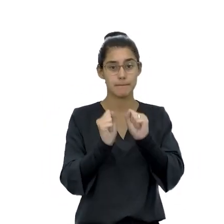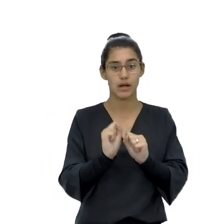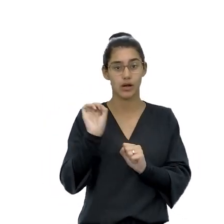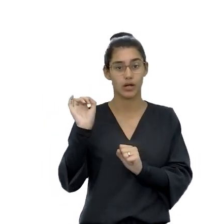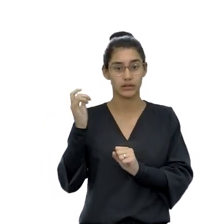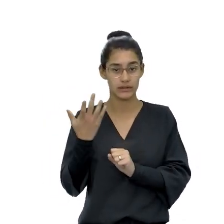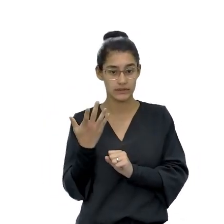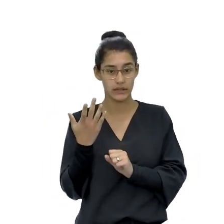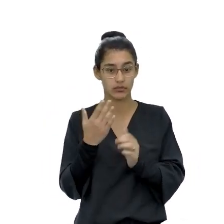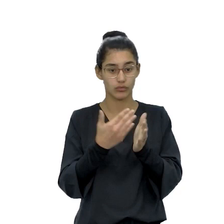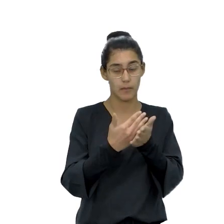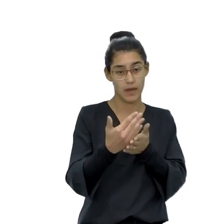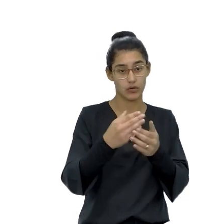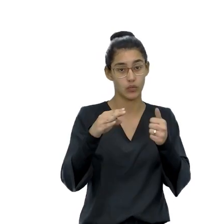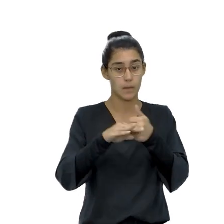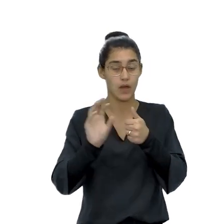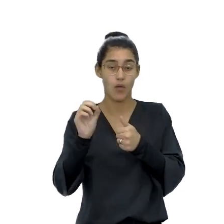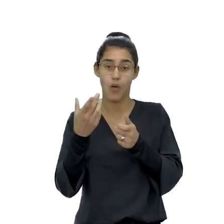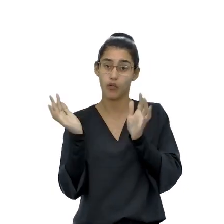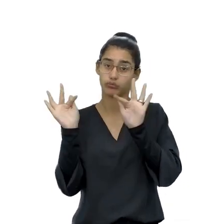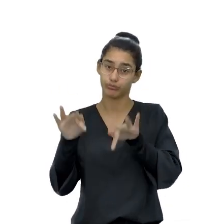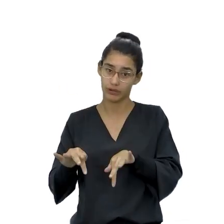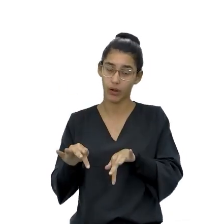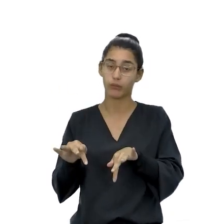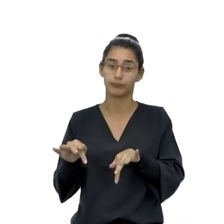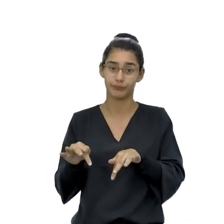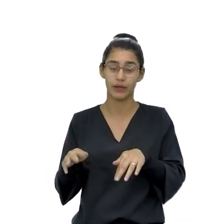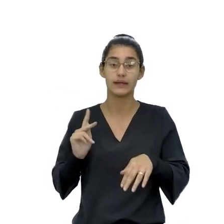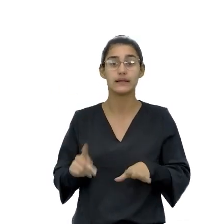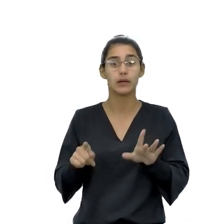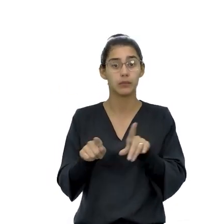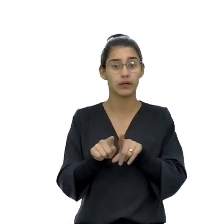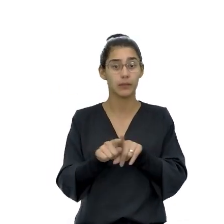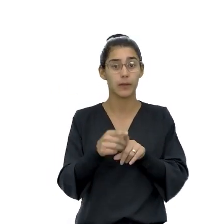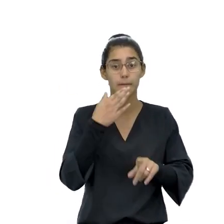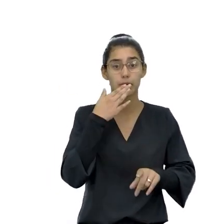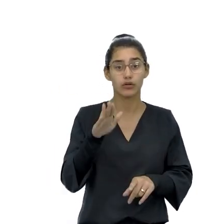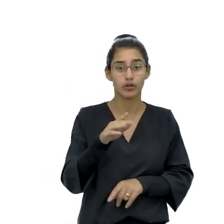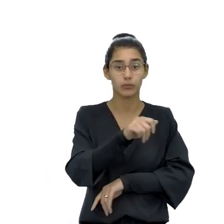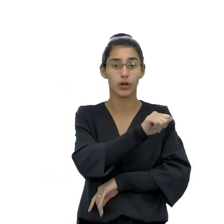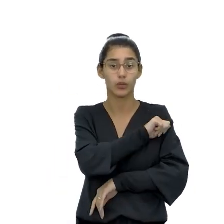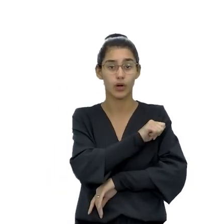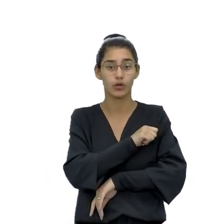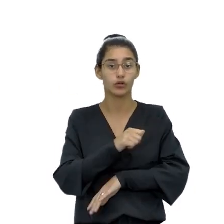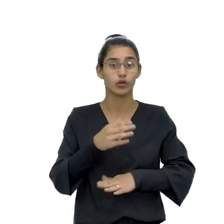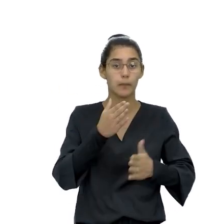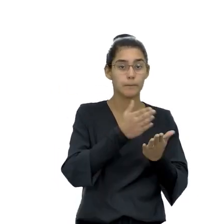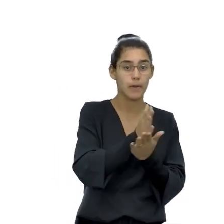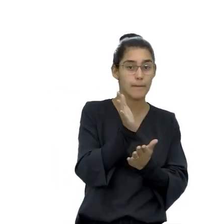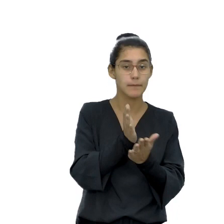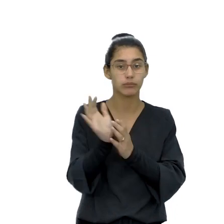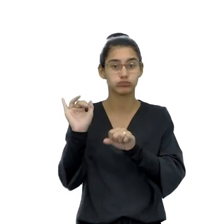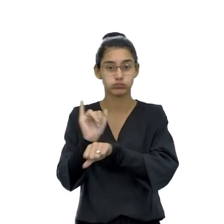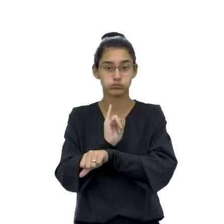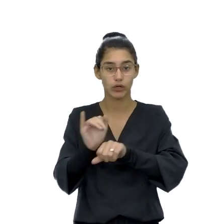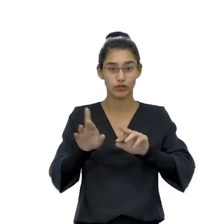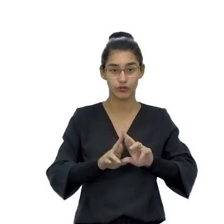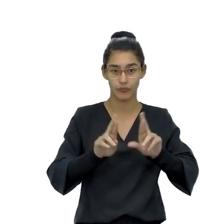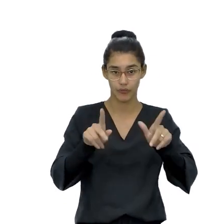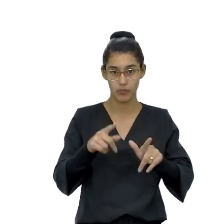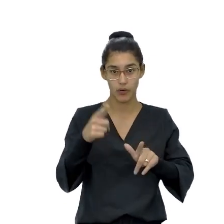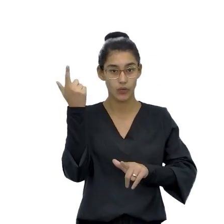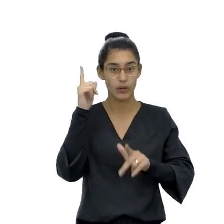acontecer de ser no começo, no meio ou no final, e sempre pedindo que o aluno utilize estratégias diferentes